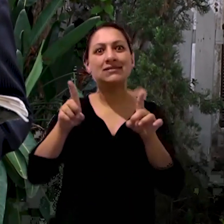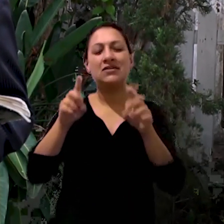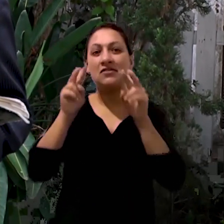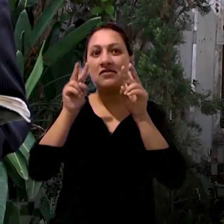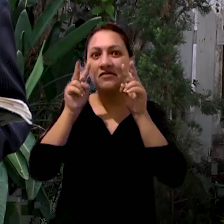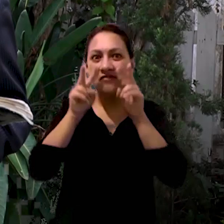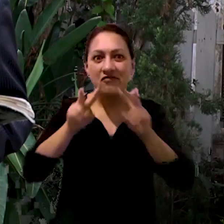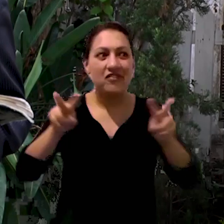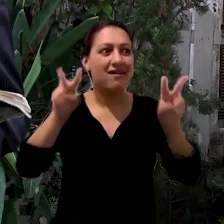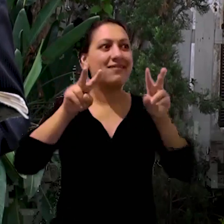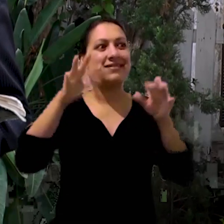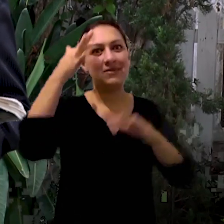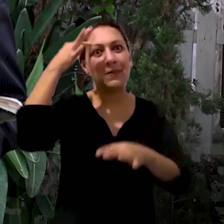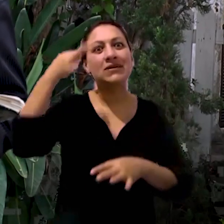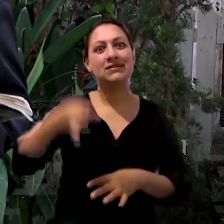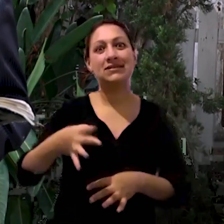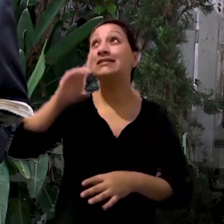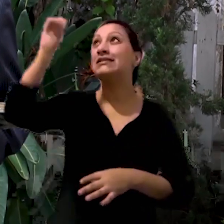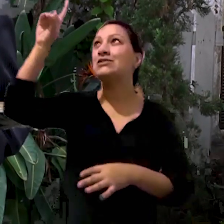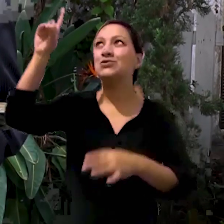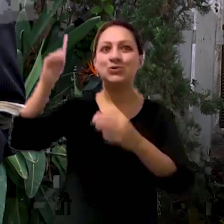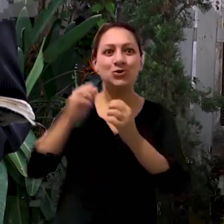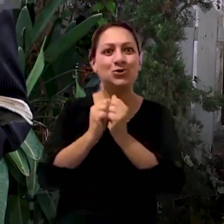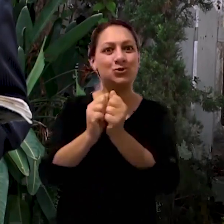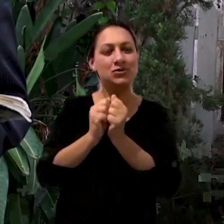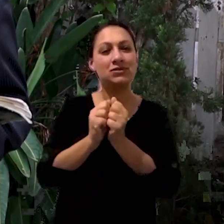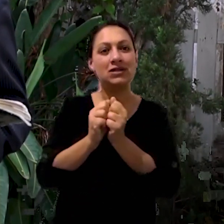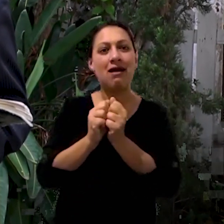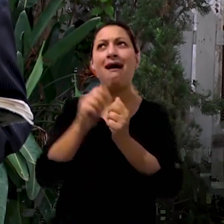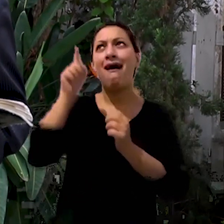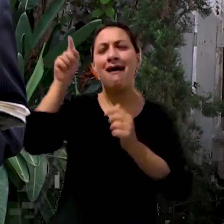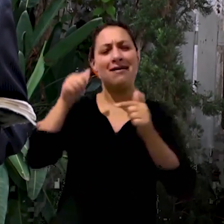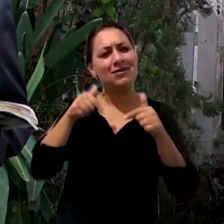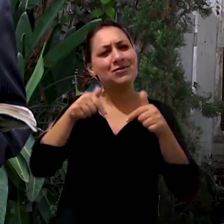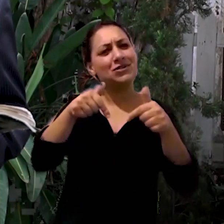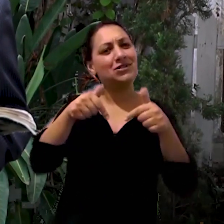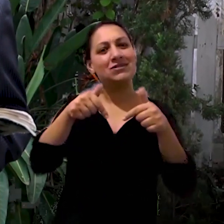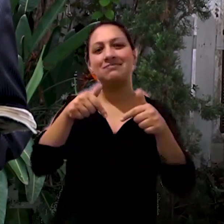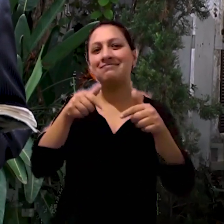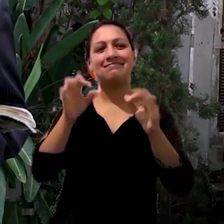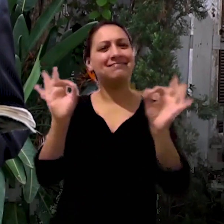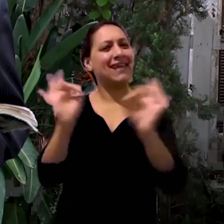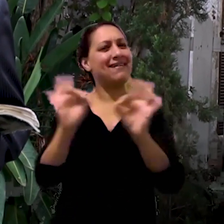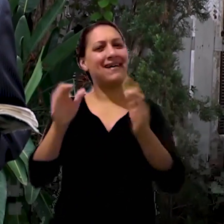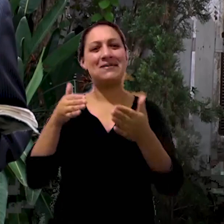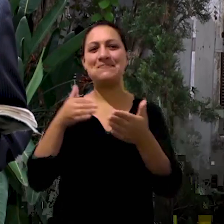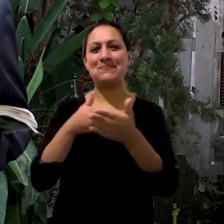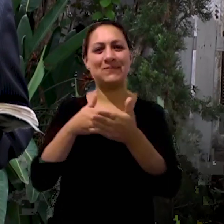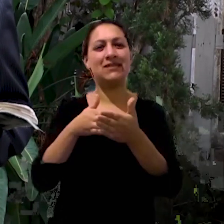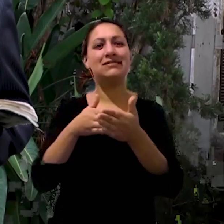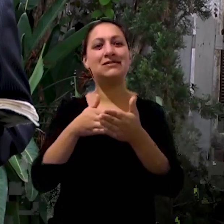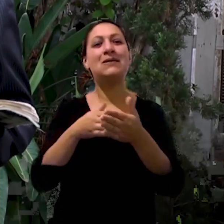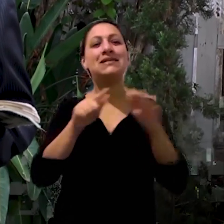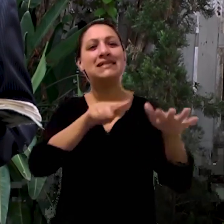que venhamos olhar e compreender que Deus está ao nosso lado e agindo Deus, ninguém pode